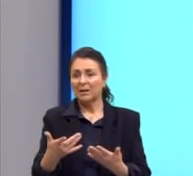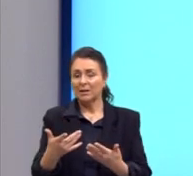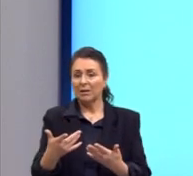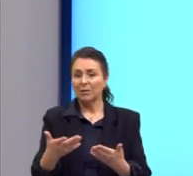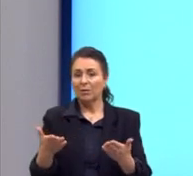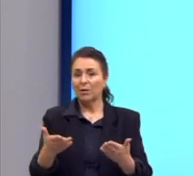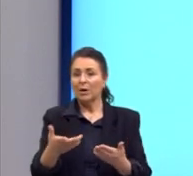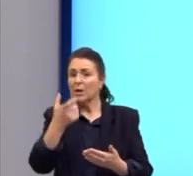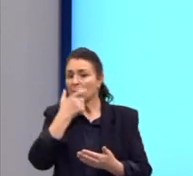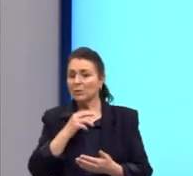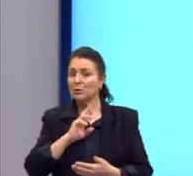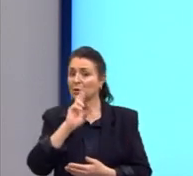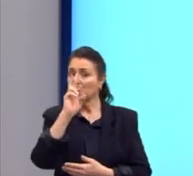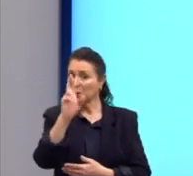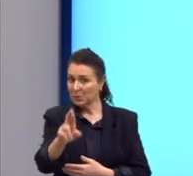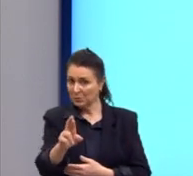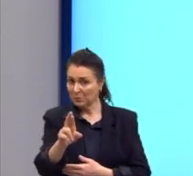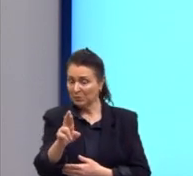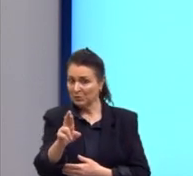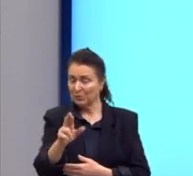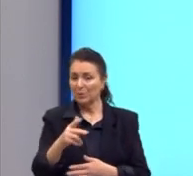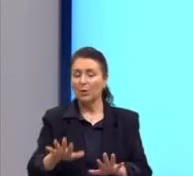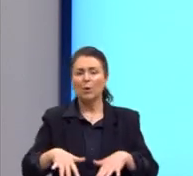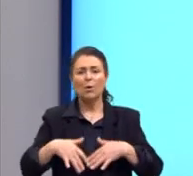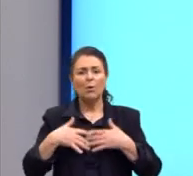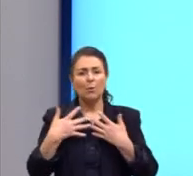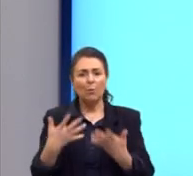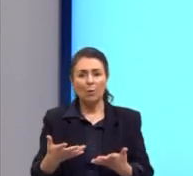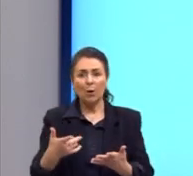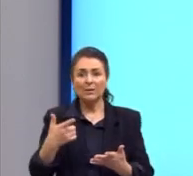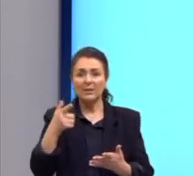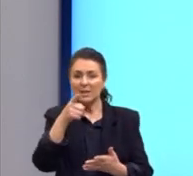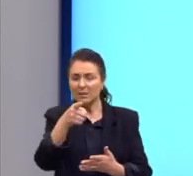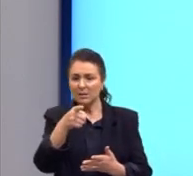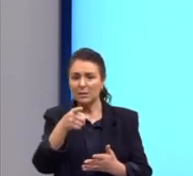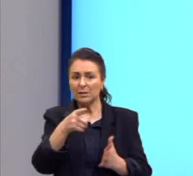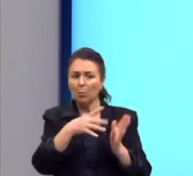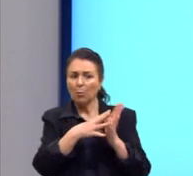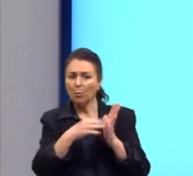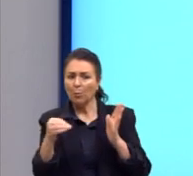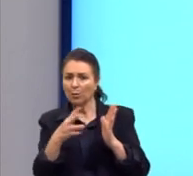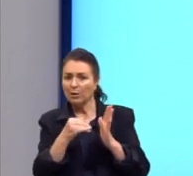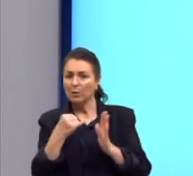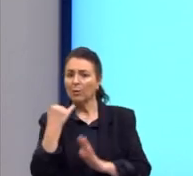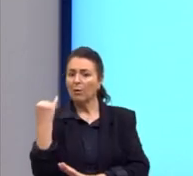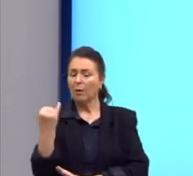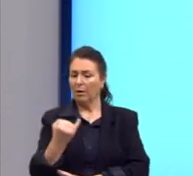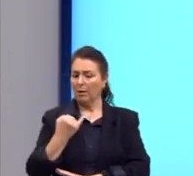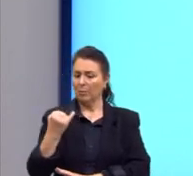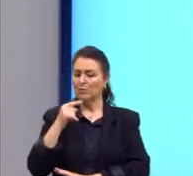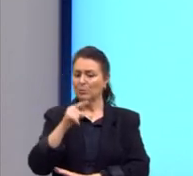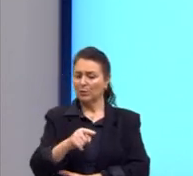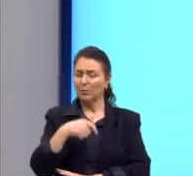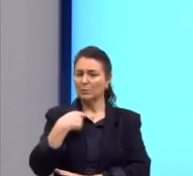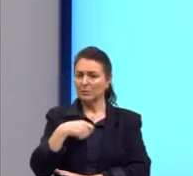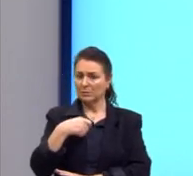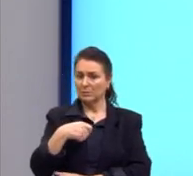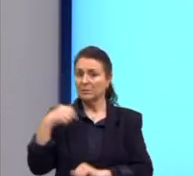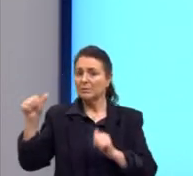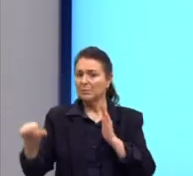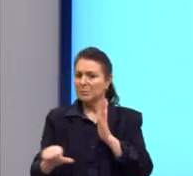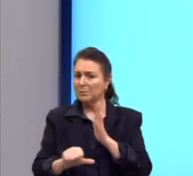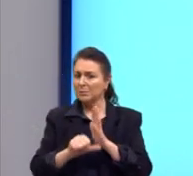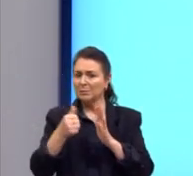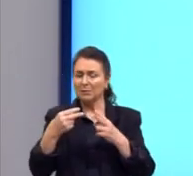que eu já respondi ele no último slide Mas vamos lá qual qual desses modelos né é o ideal para o que eu preciso primeira